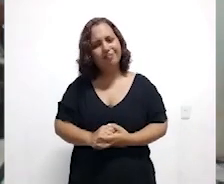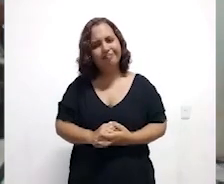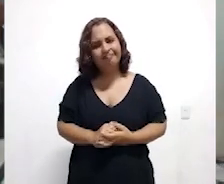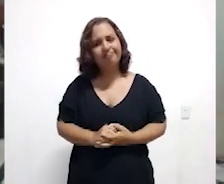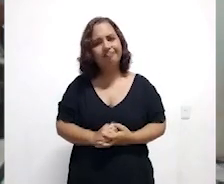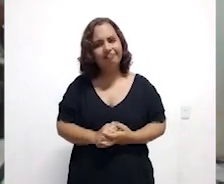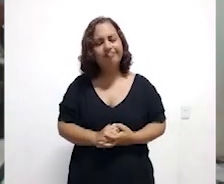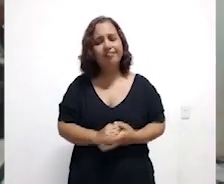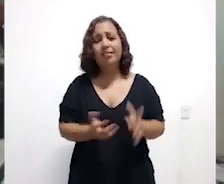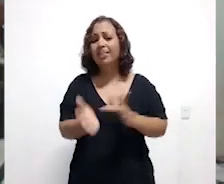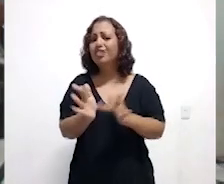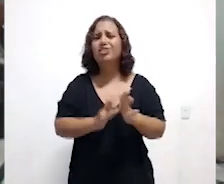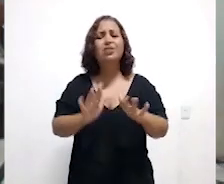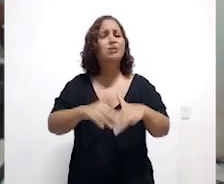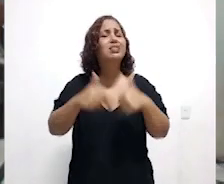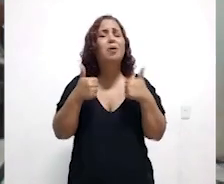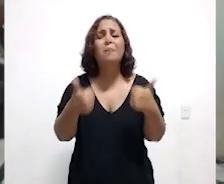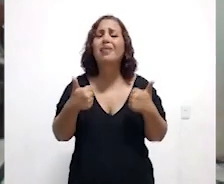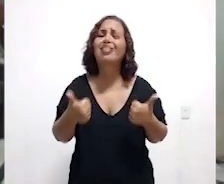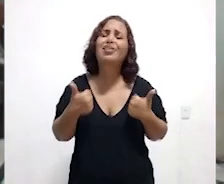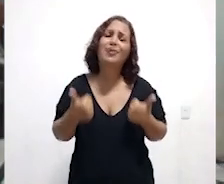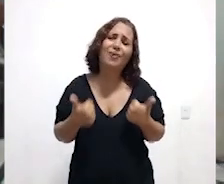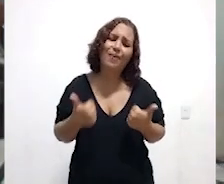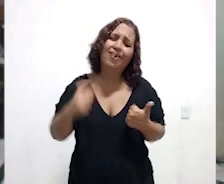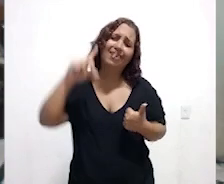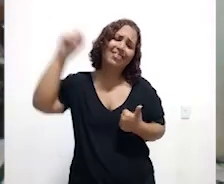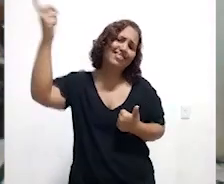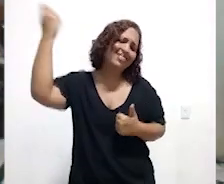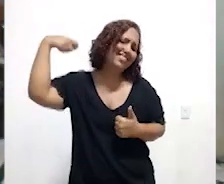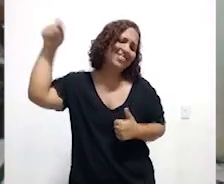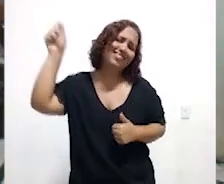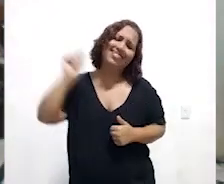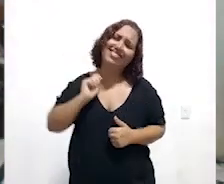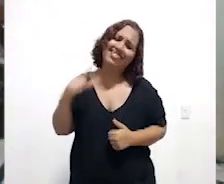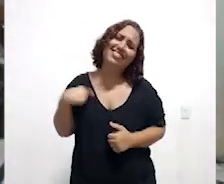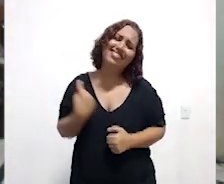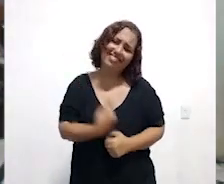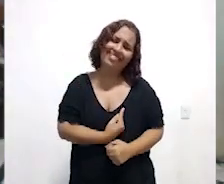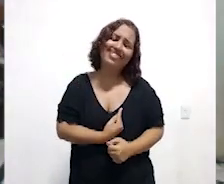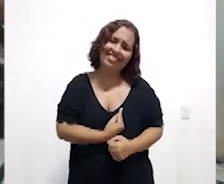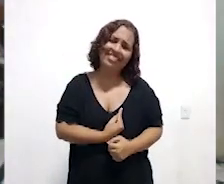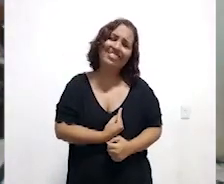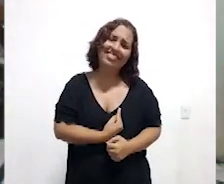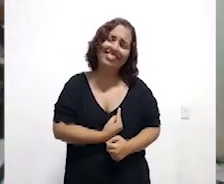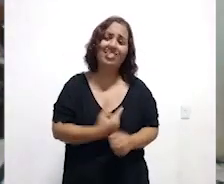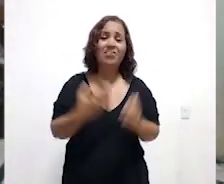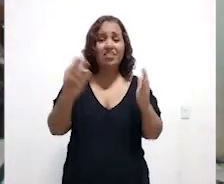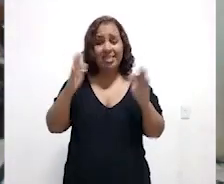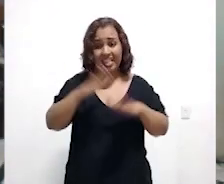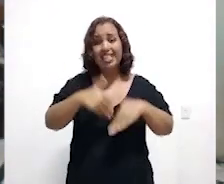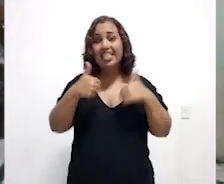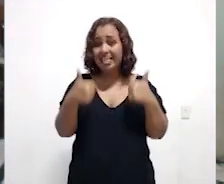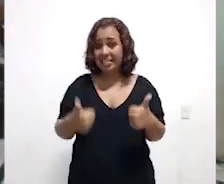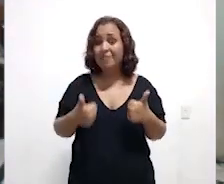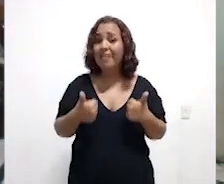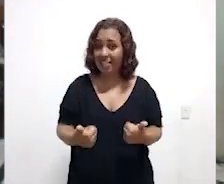Jesus é o melhor de Deus para nós. E nesse melhor